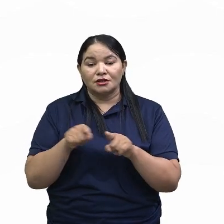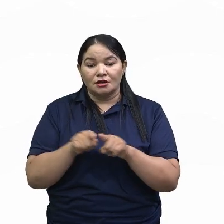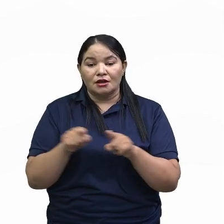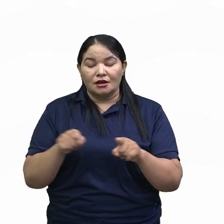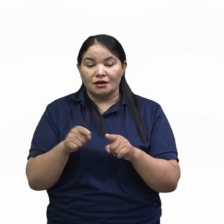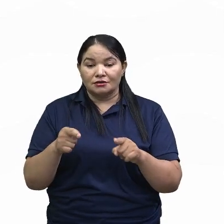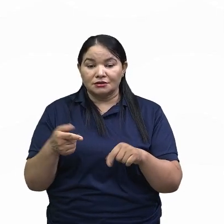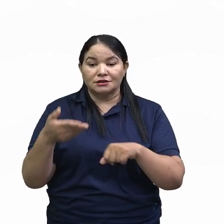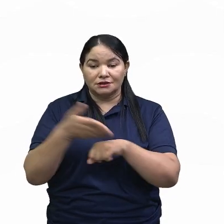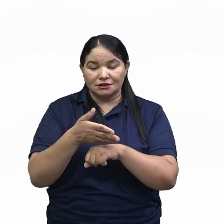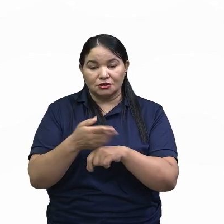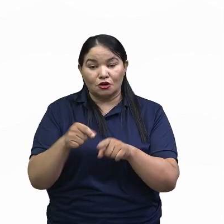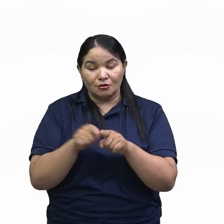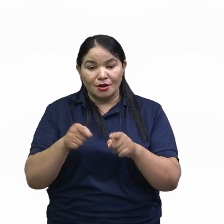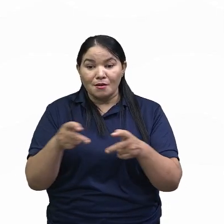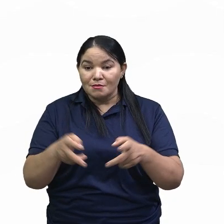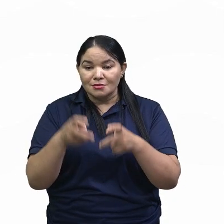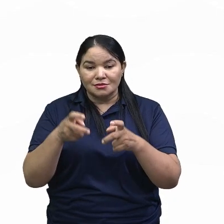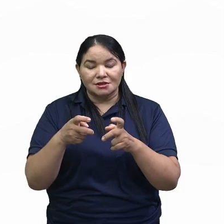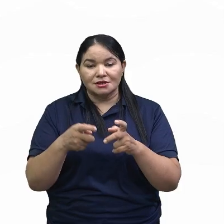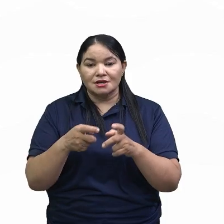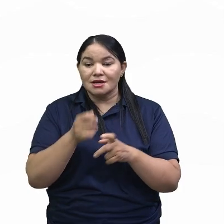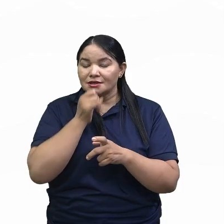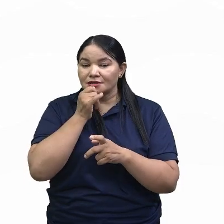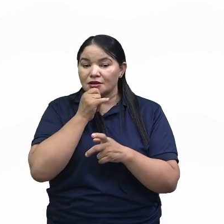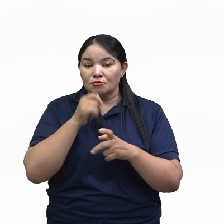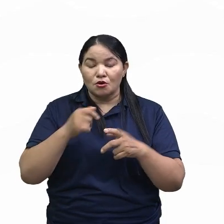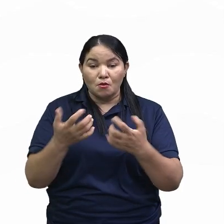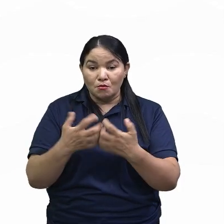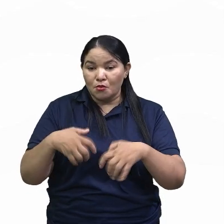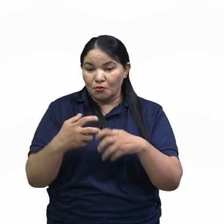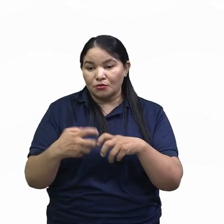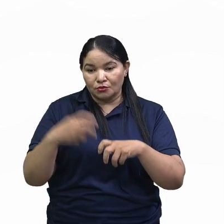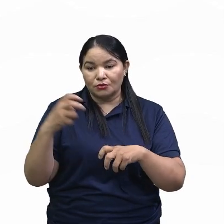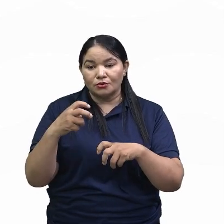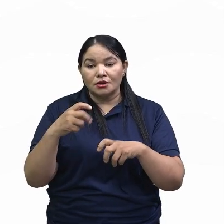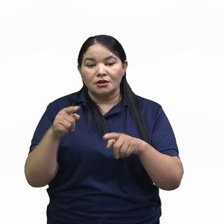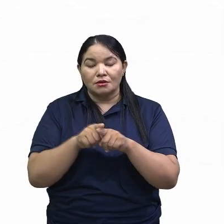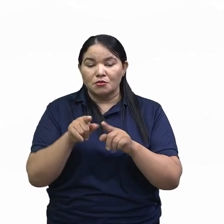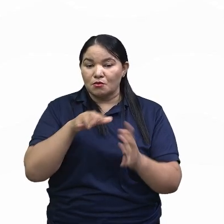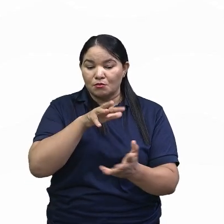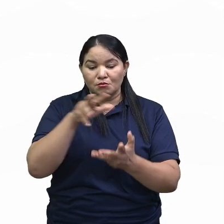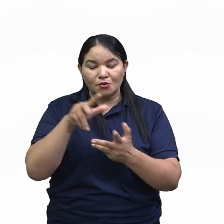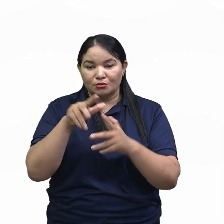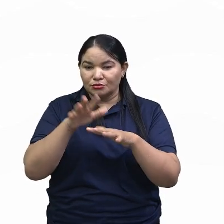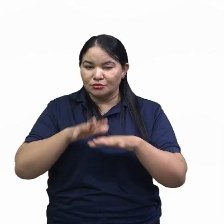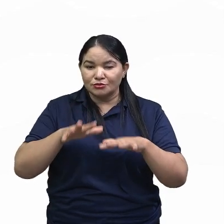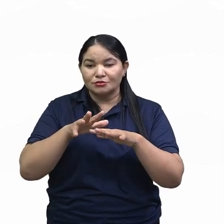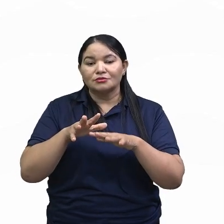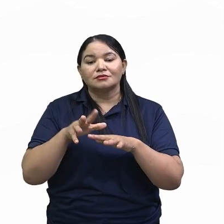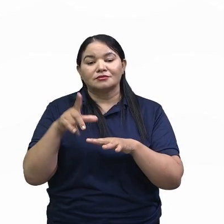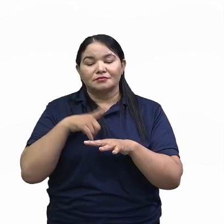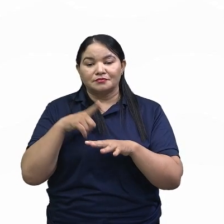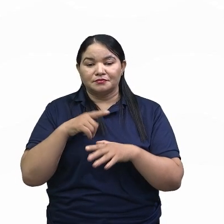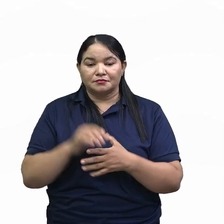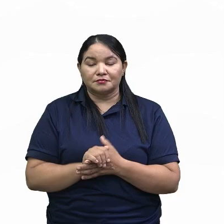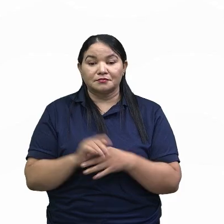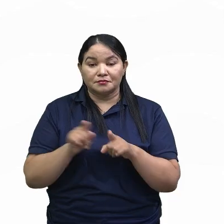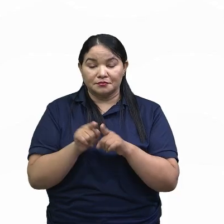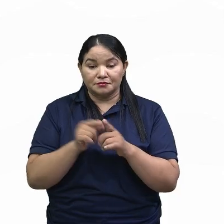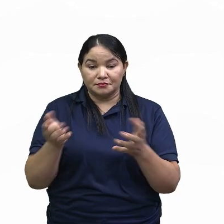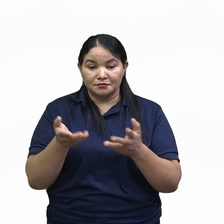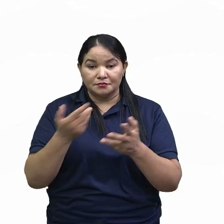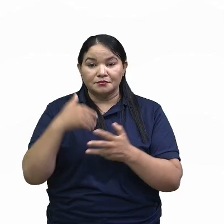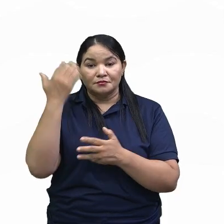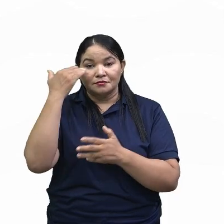a gente percebe exemplos de multiculturalismo, né, ao redor do mundo, e vamos entender quais